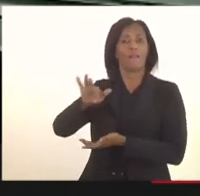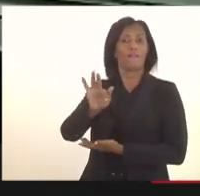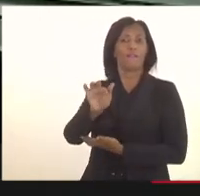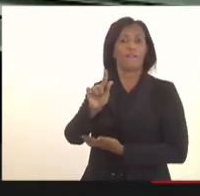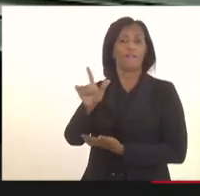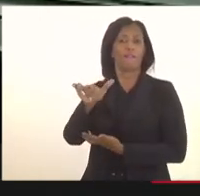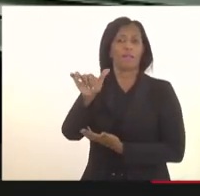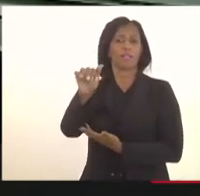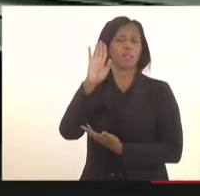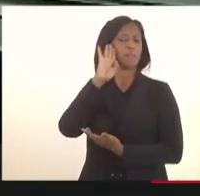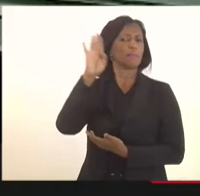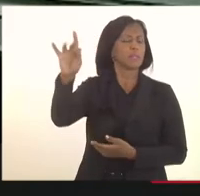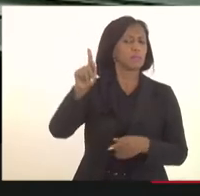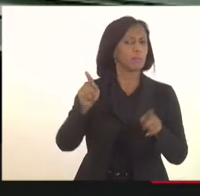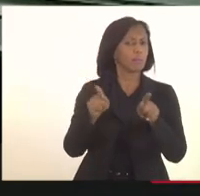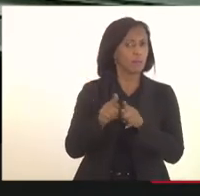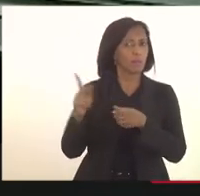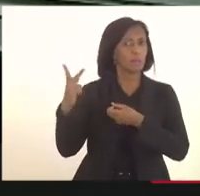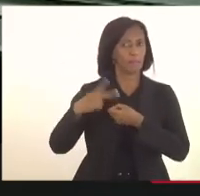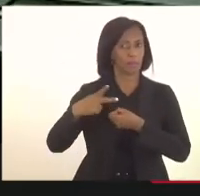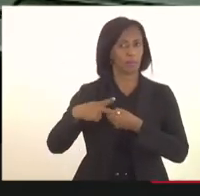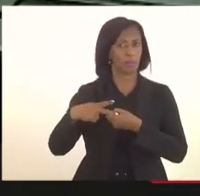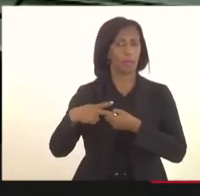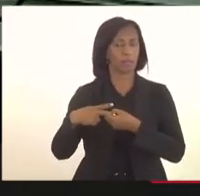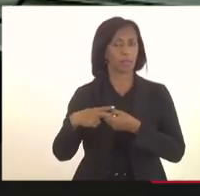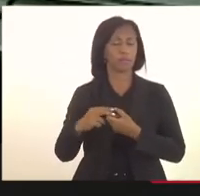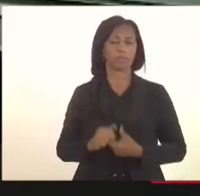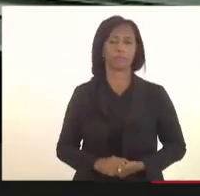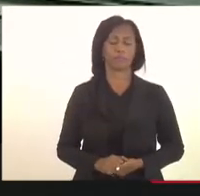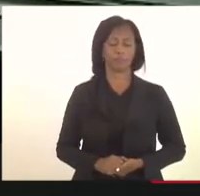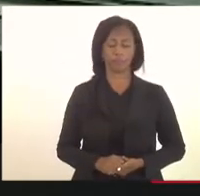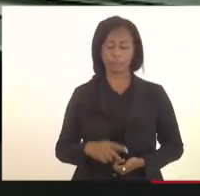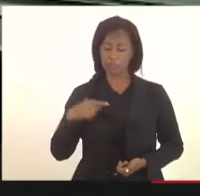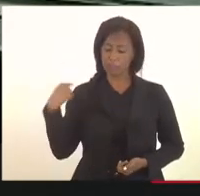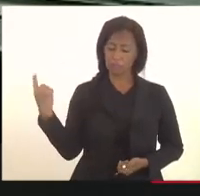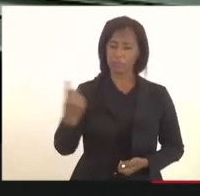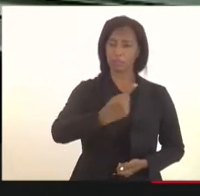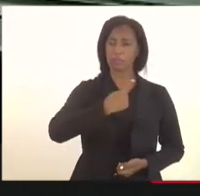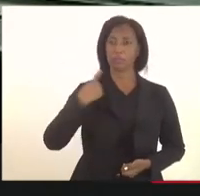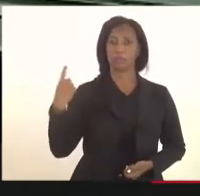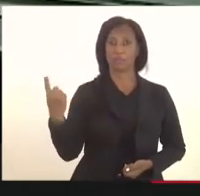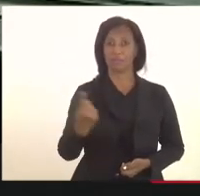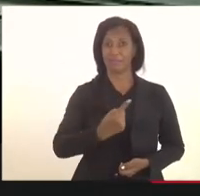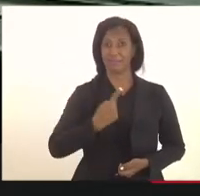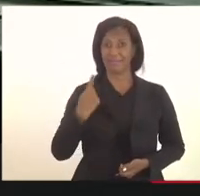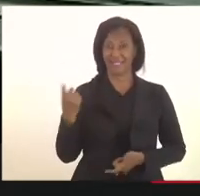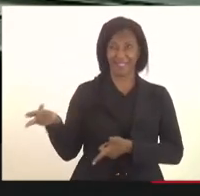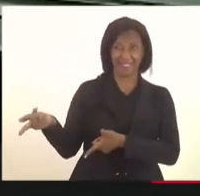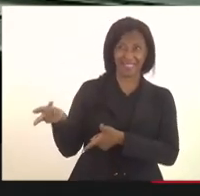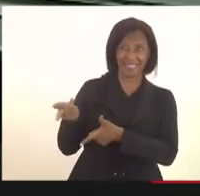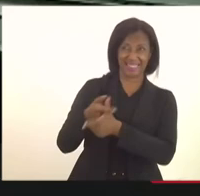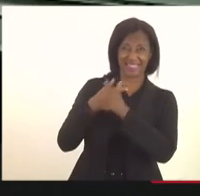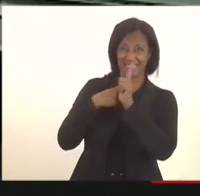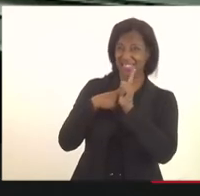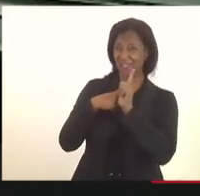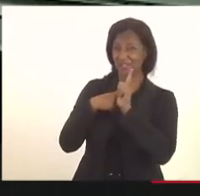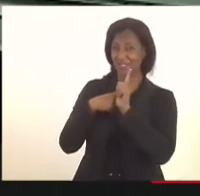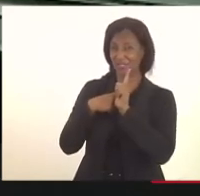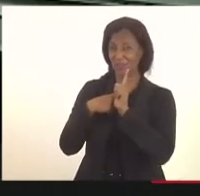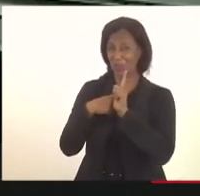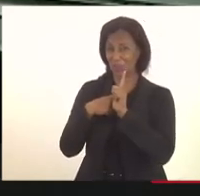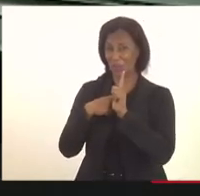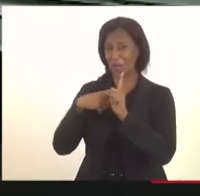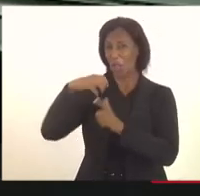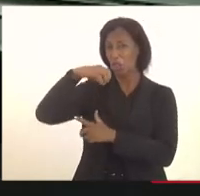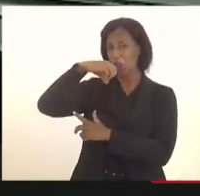principalmente com a Petrobras, que é a nossa maior devedora da dívida ativa, com cerca